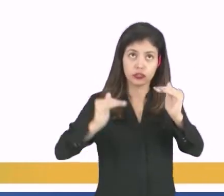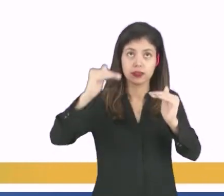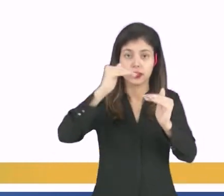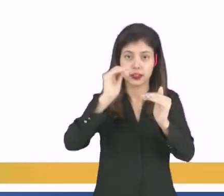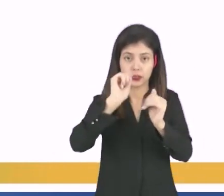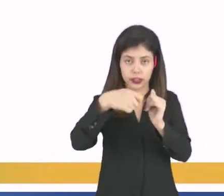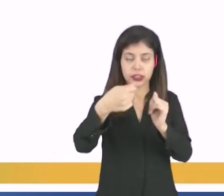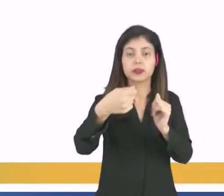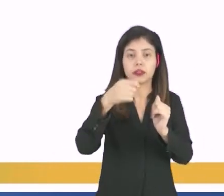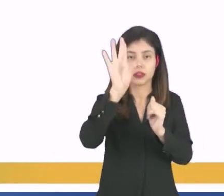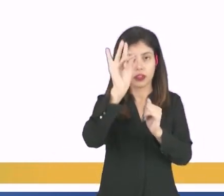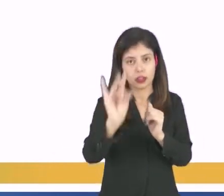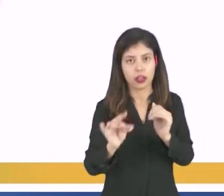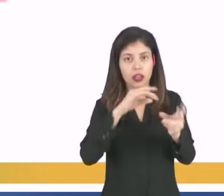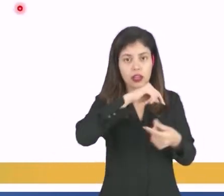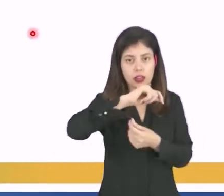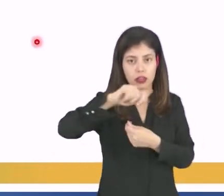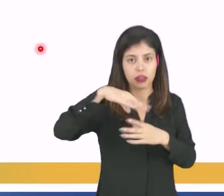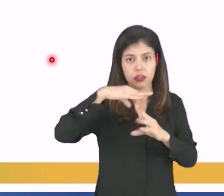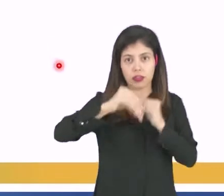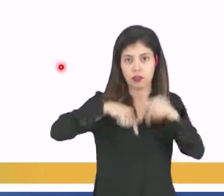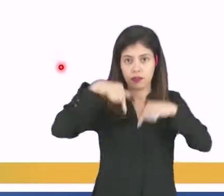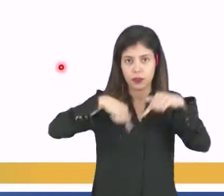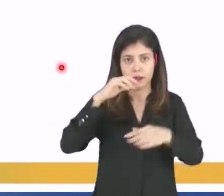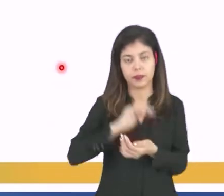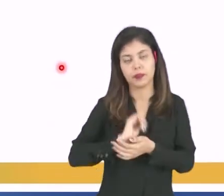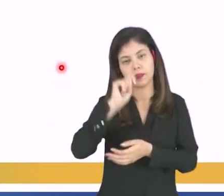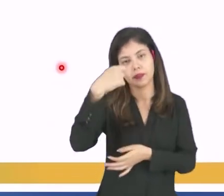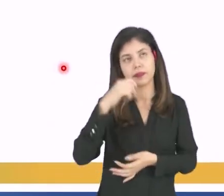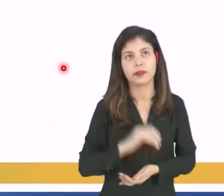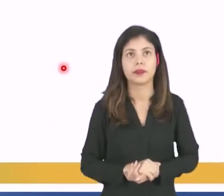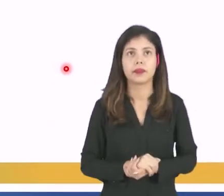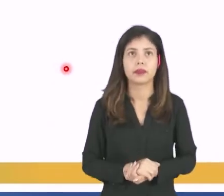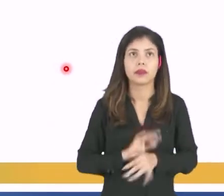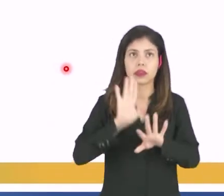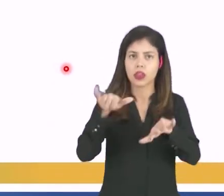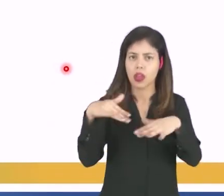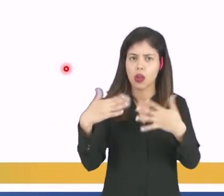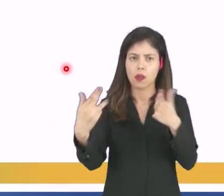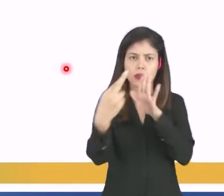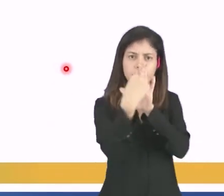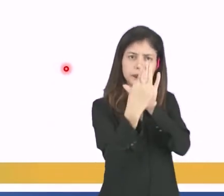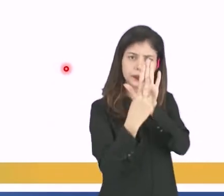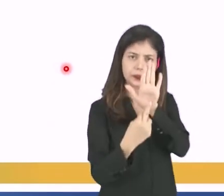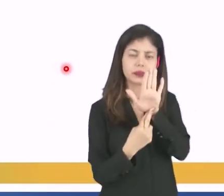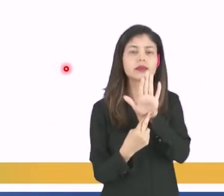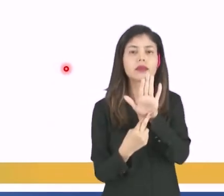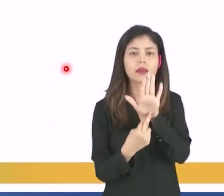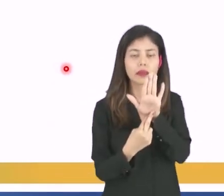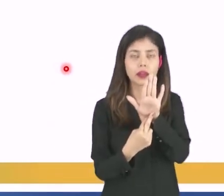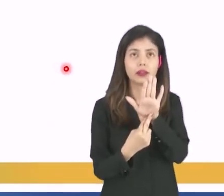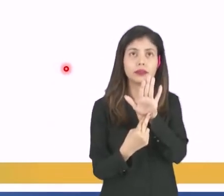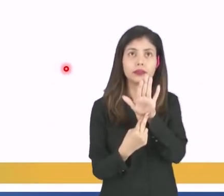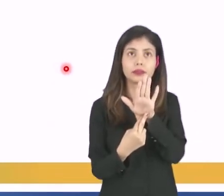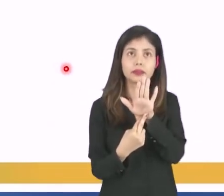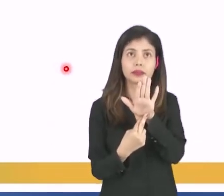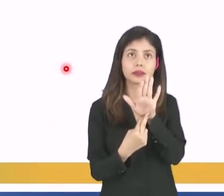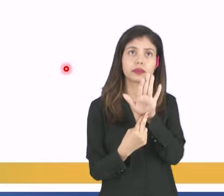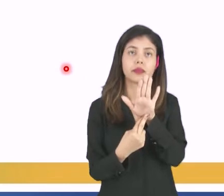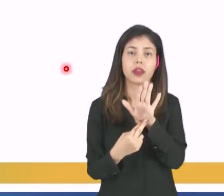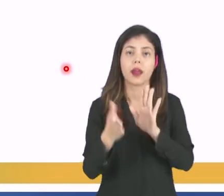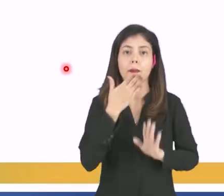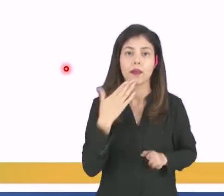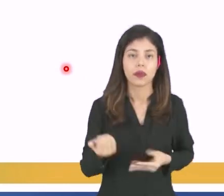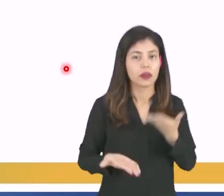do símbolo dos elementos químicos, tá bom? Então aqui, quais são as regras, ou então quais são os métodos que nós temos